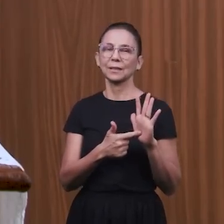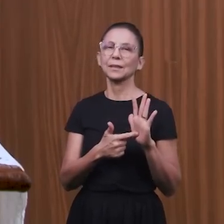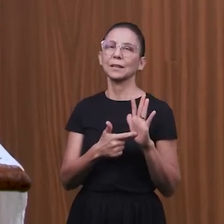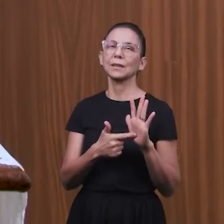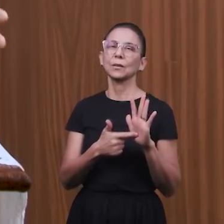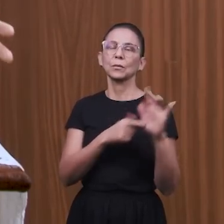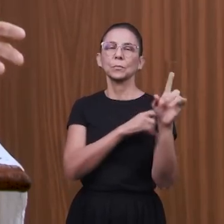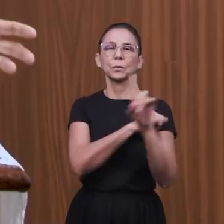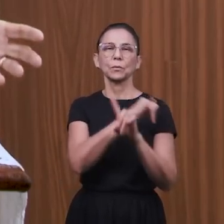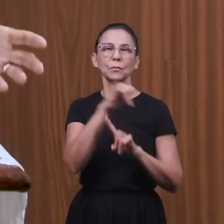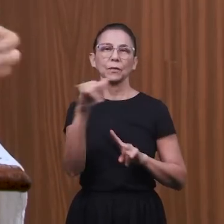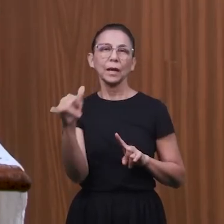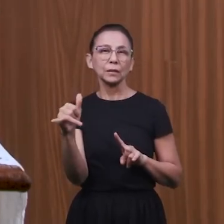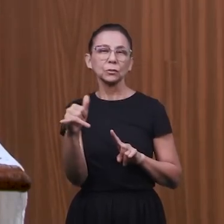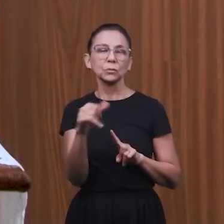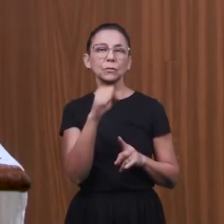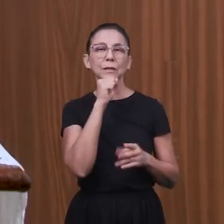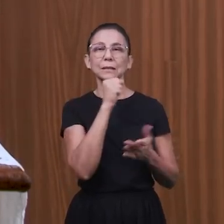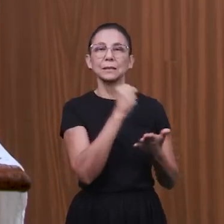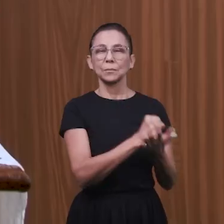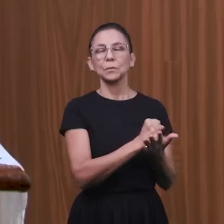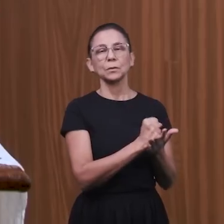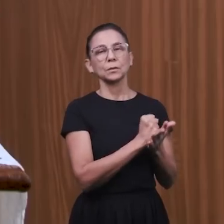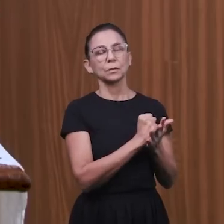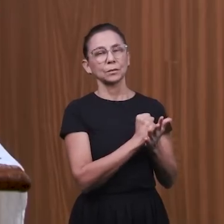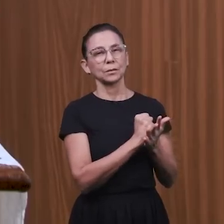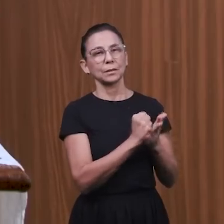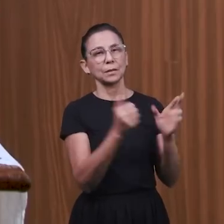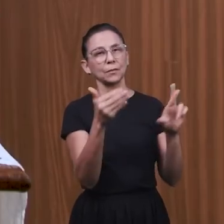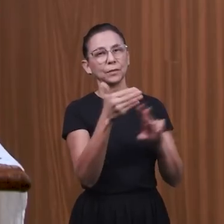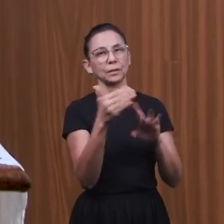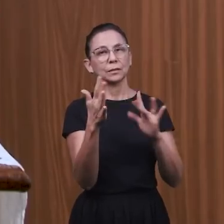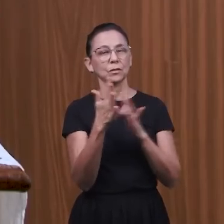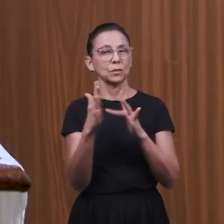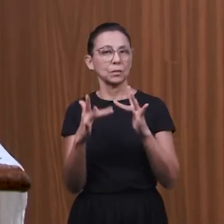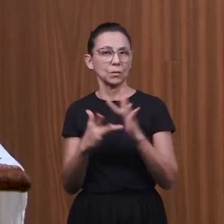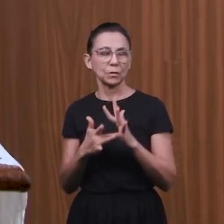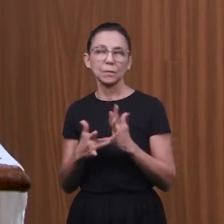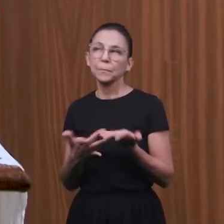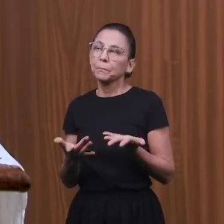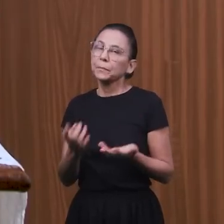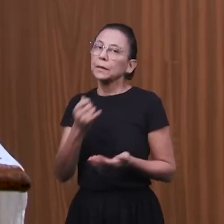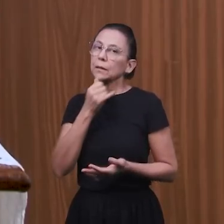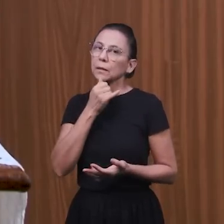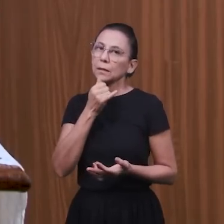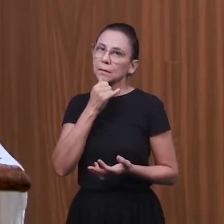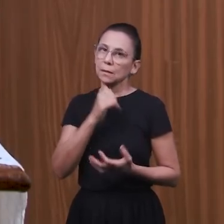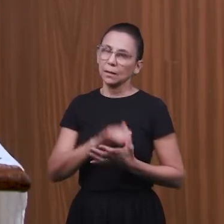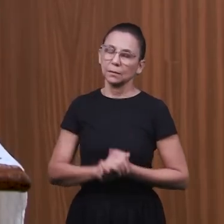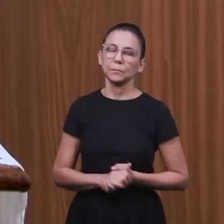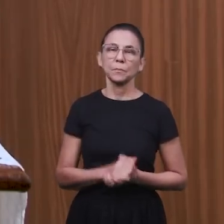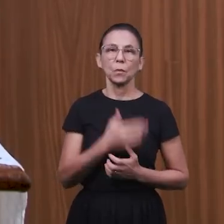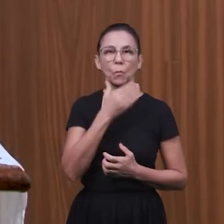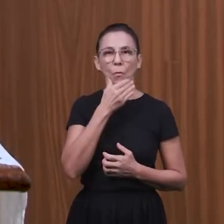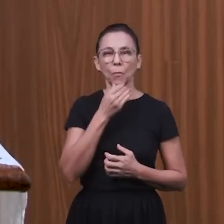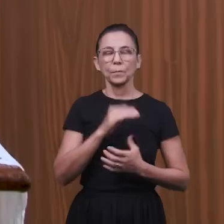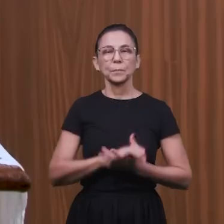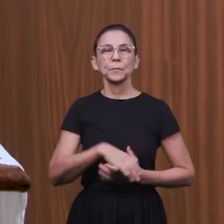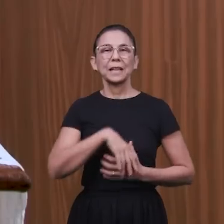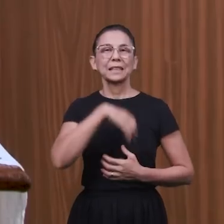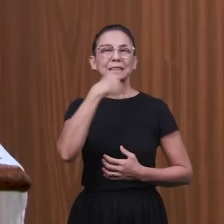profético que estava oculto no Velho Testamento, apontando para Jesus. Quando nós falamos, por exemplo, da figura de